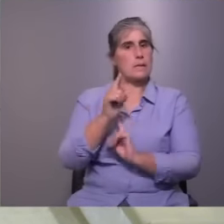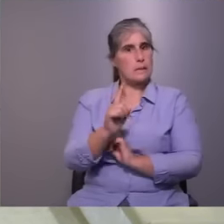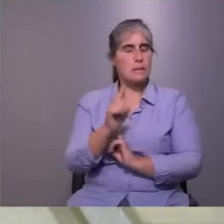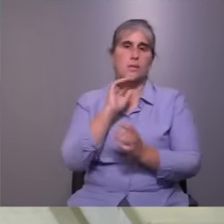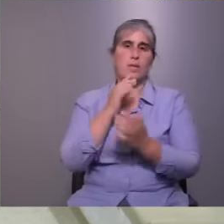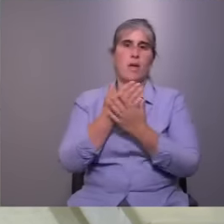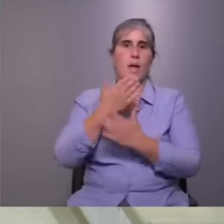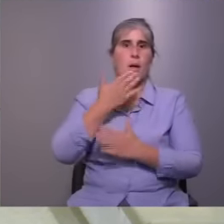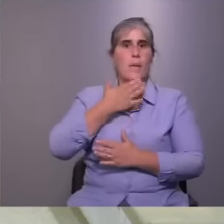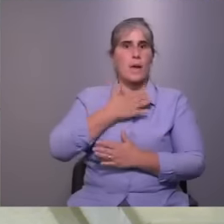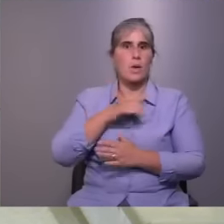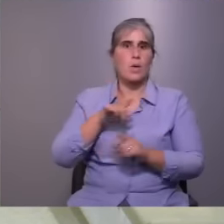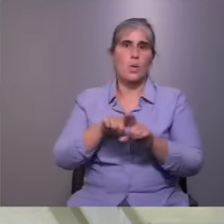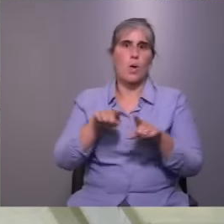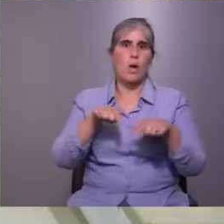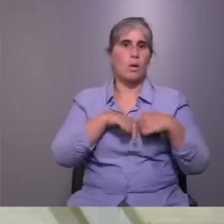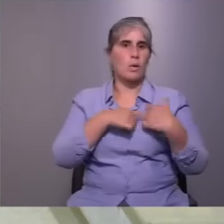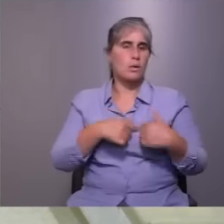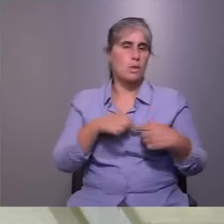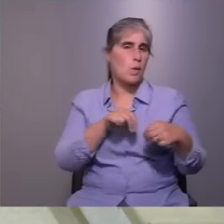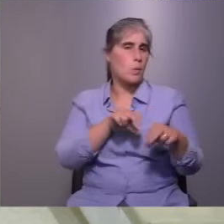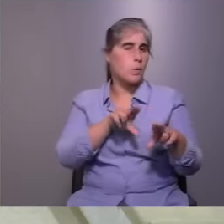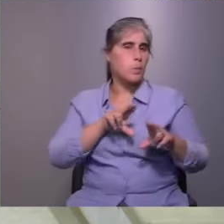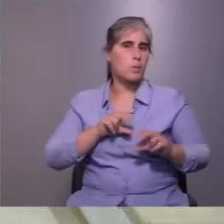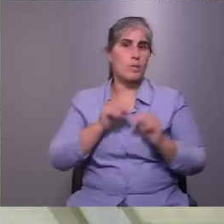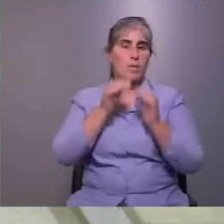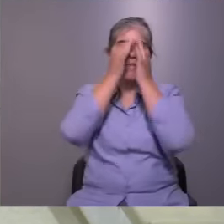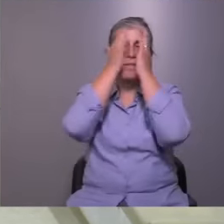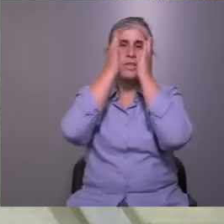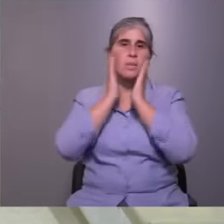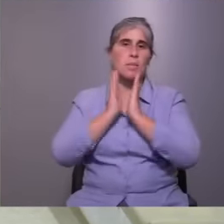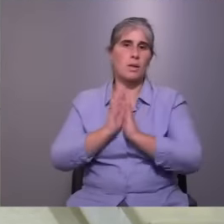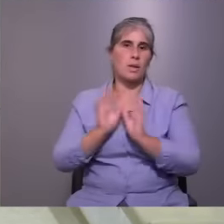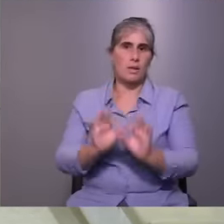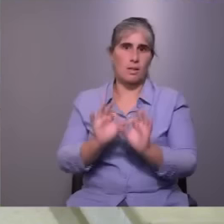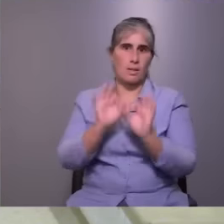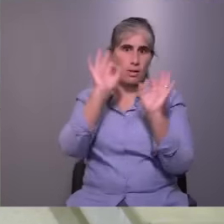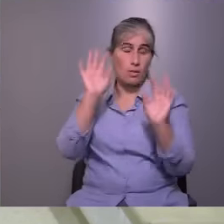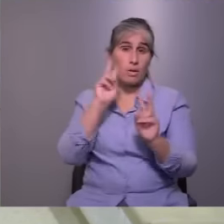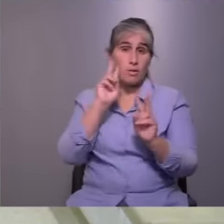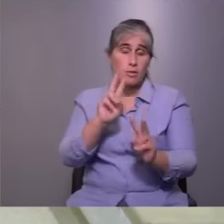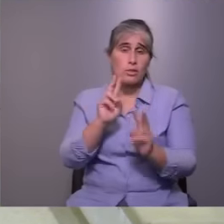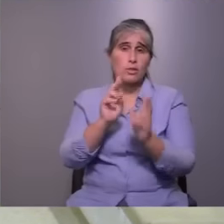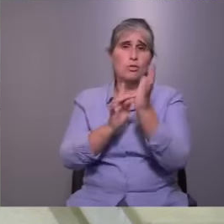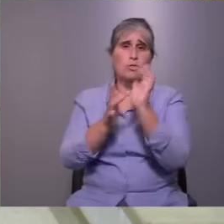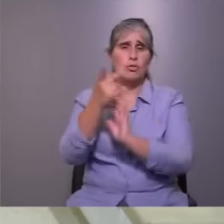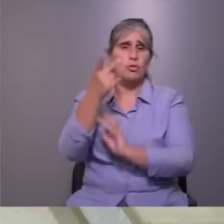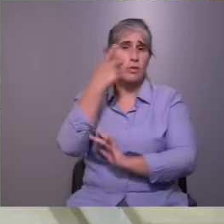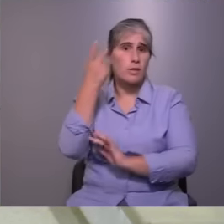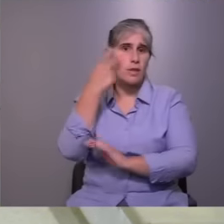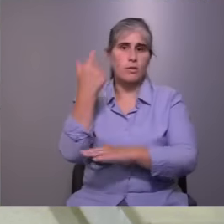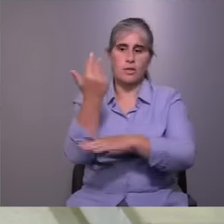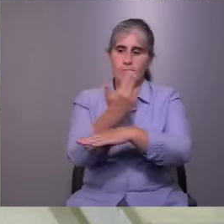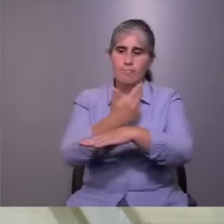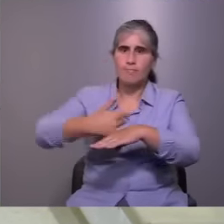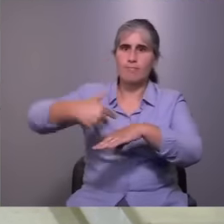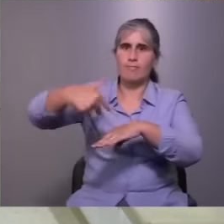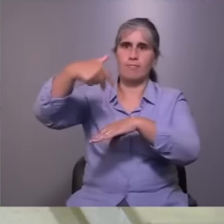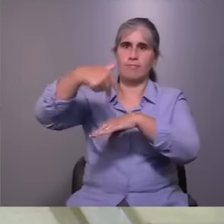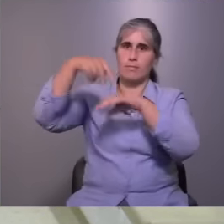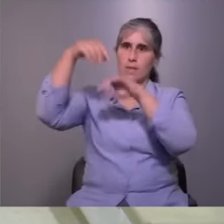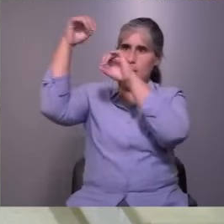queremos que a Igreja seja, pura e imaculada, à imagem da Virgem Maria, que aqui mostra